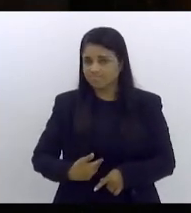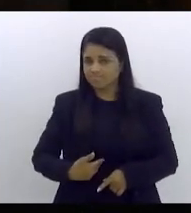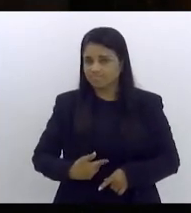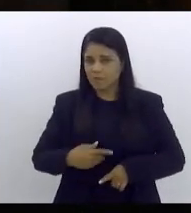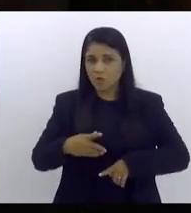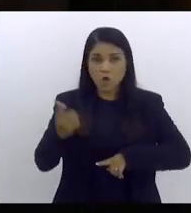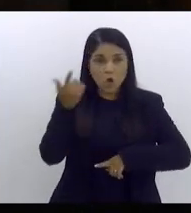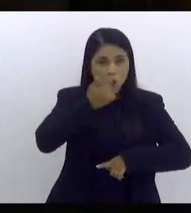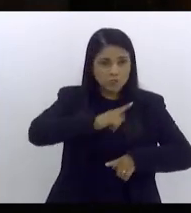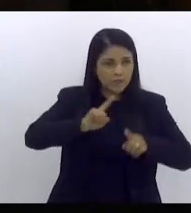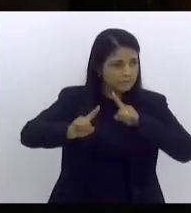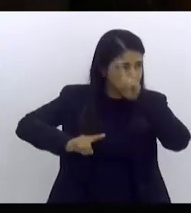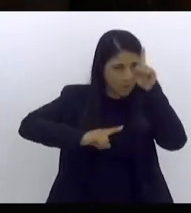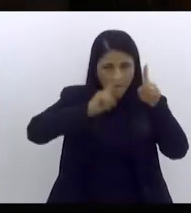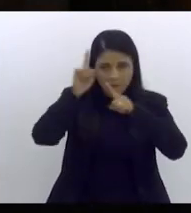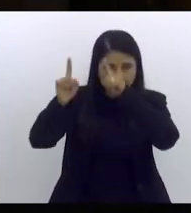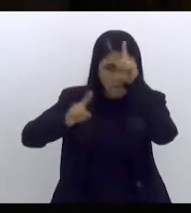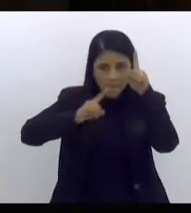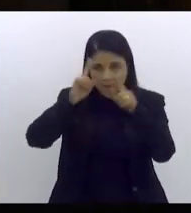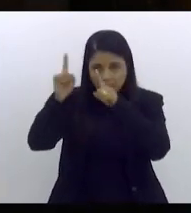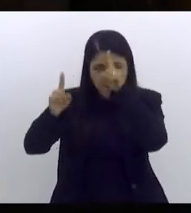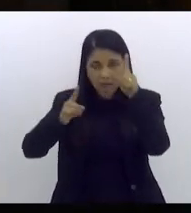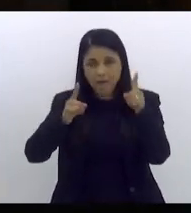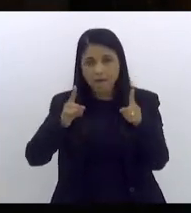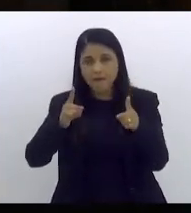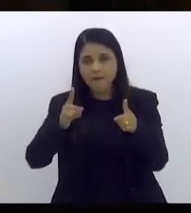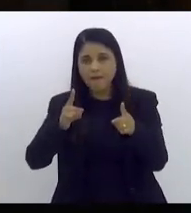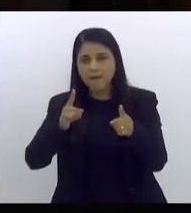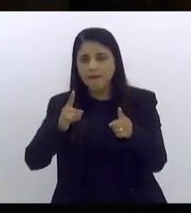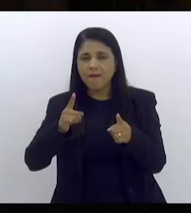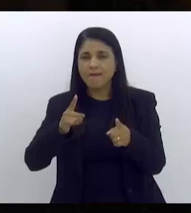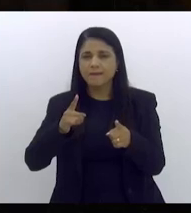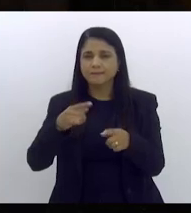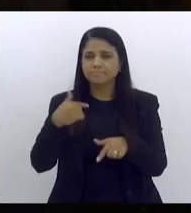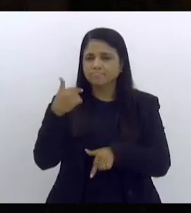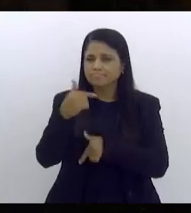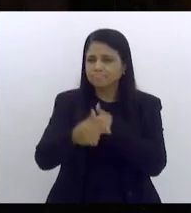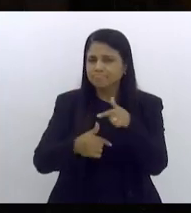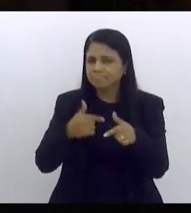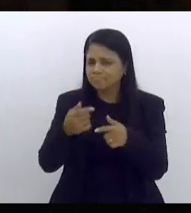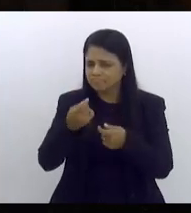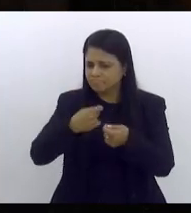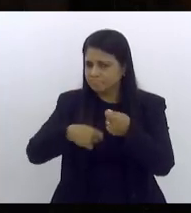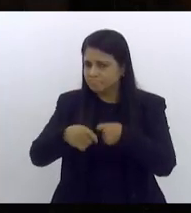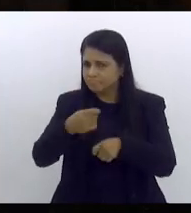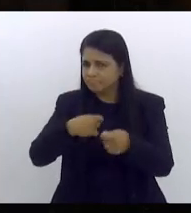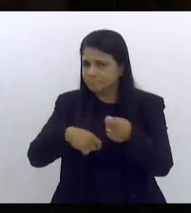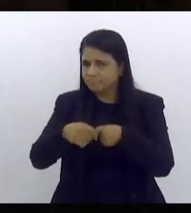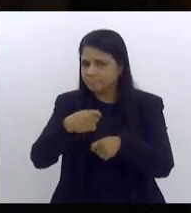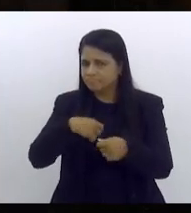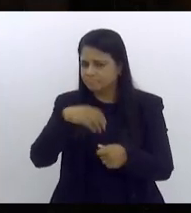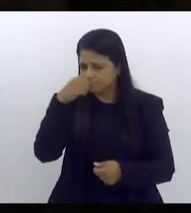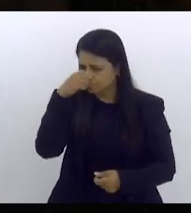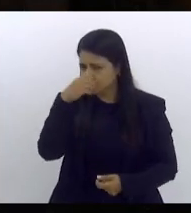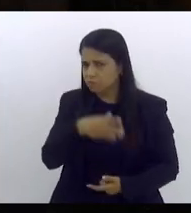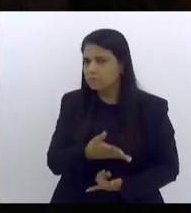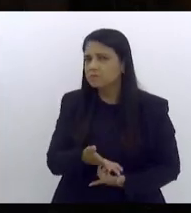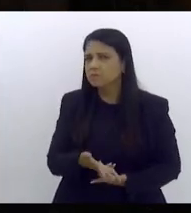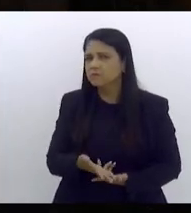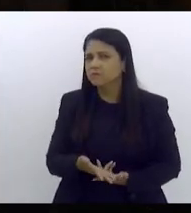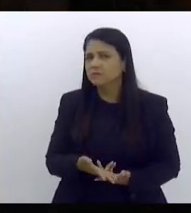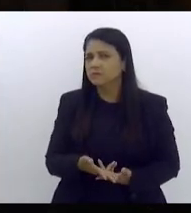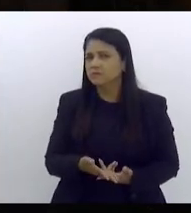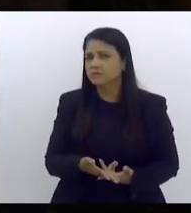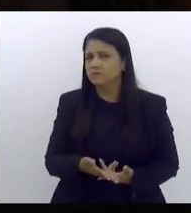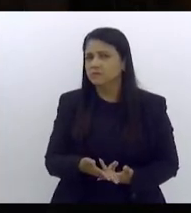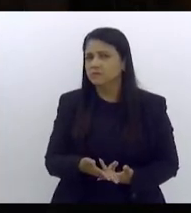reinventar em práticas administrativas nefastas. Como